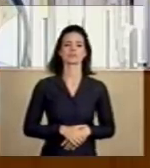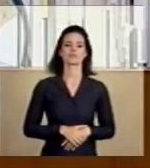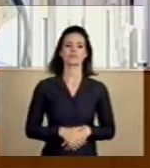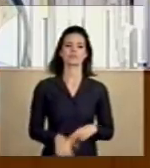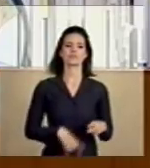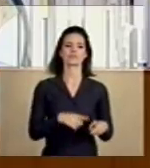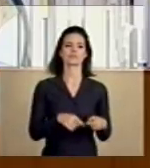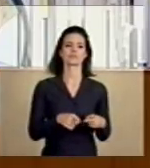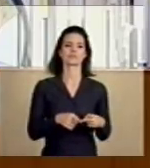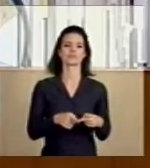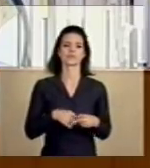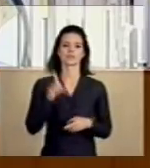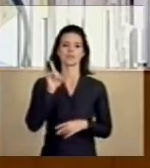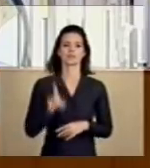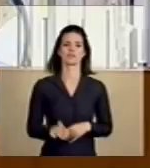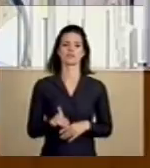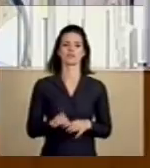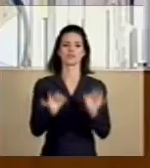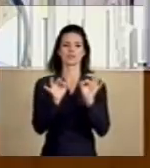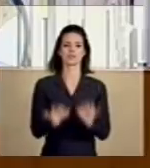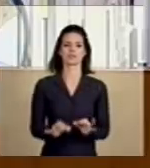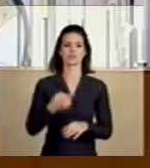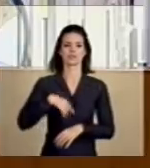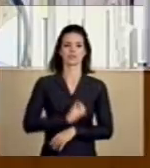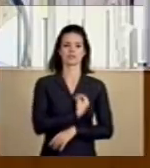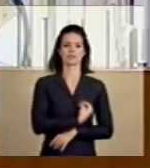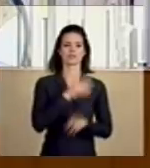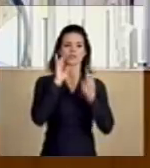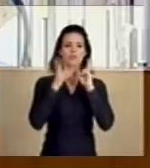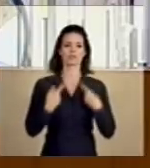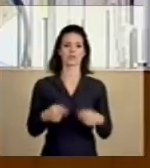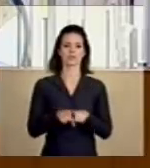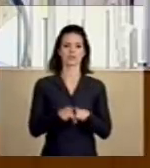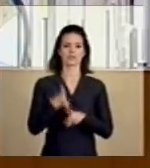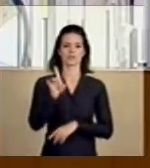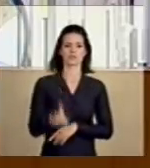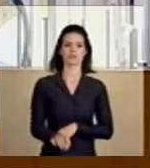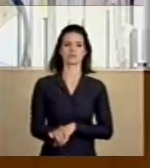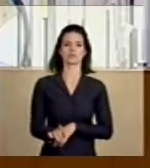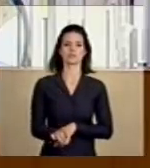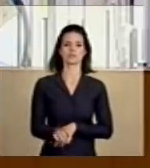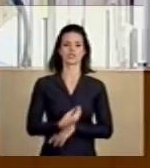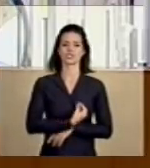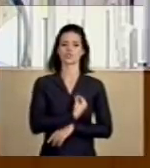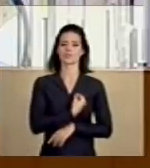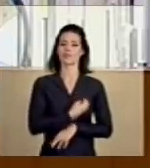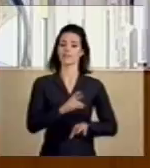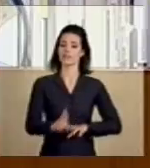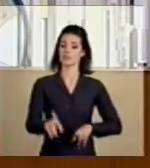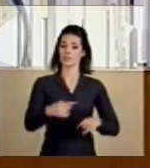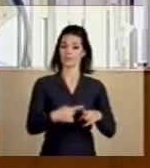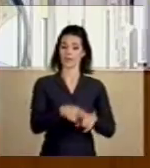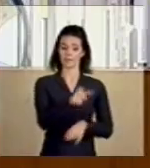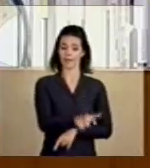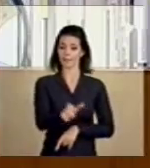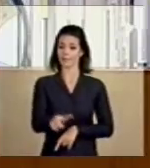no direito à dignidade na nossa essência humana e o direito de ser diferente cada um, porque cada ser